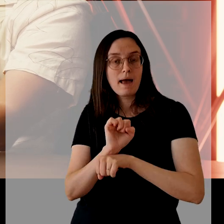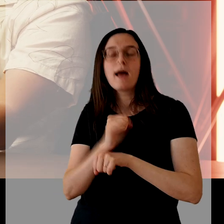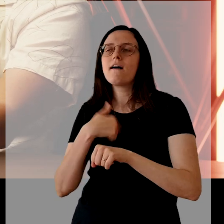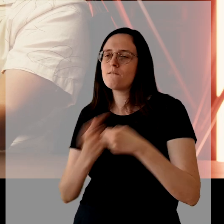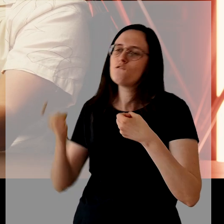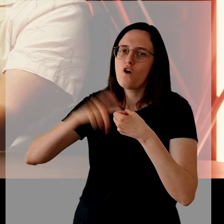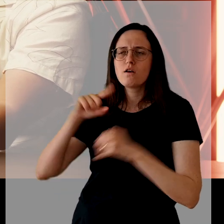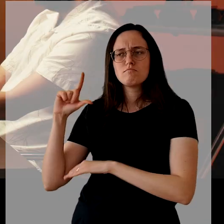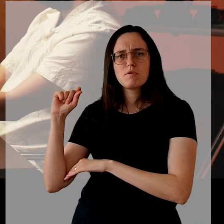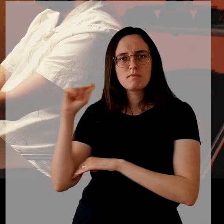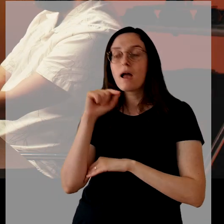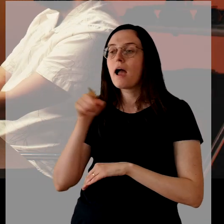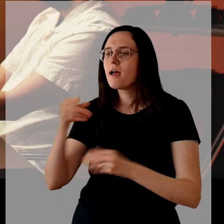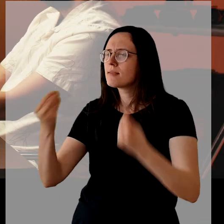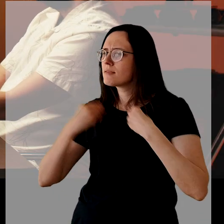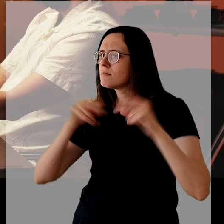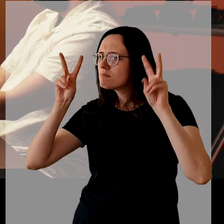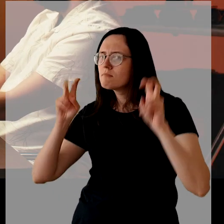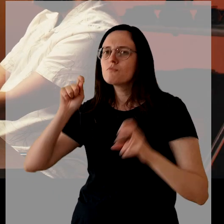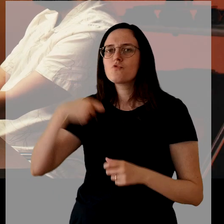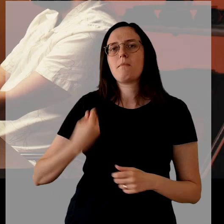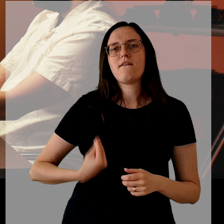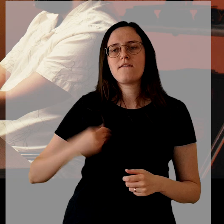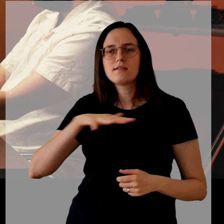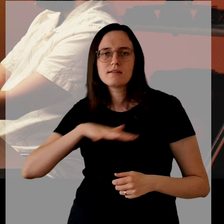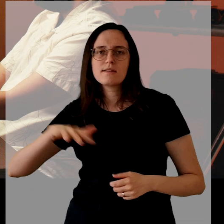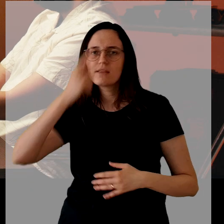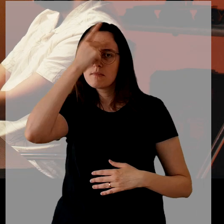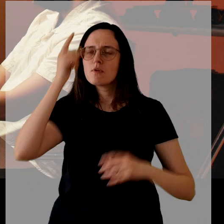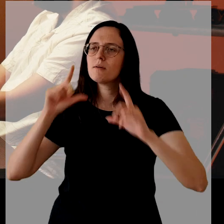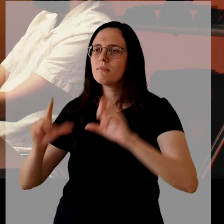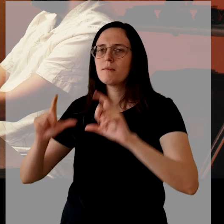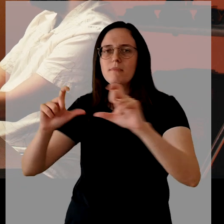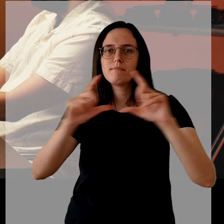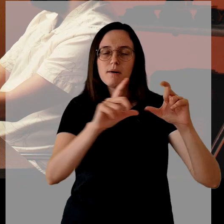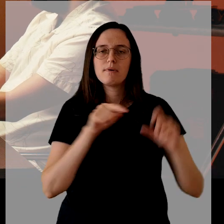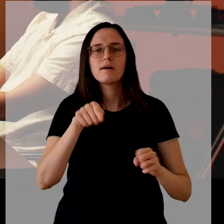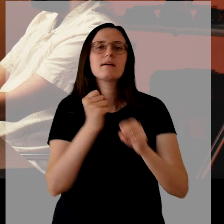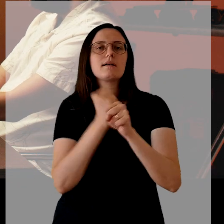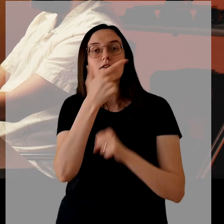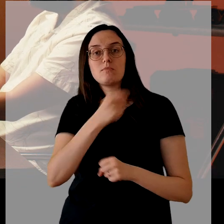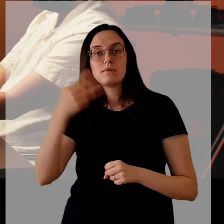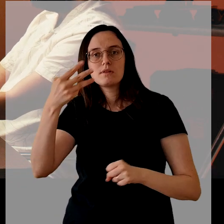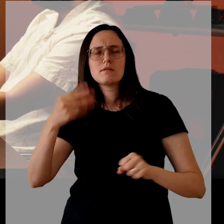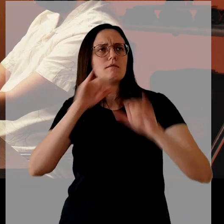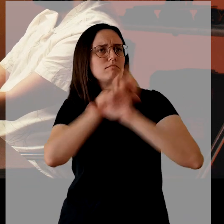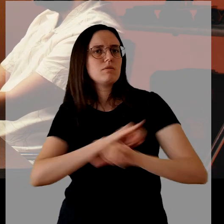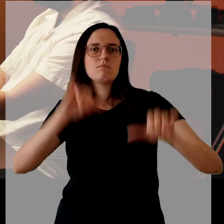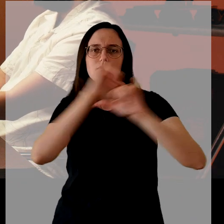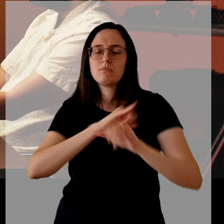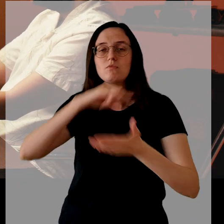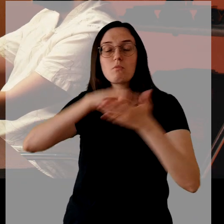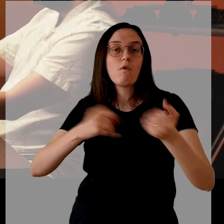Guaraqueçaba e eu tinha pautas que eles me davam sobre a vida das pessoas em Guaraqueçaba, né? E isso, em 2003, gerou uma grande exposição de